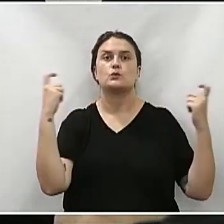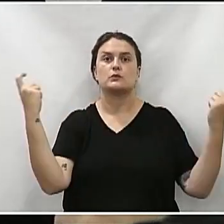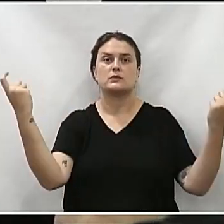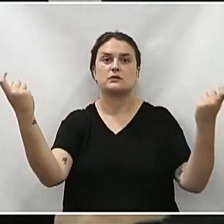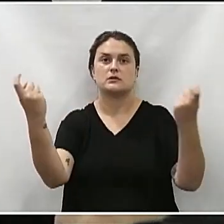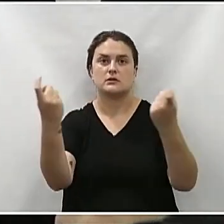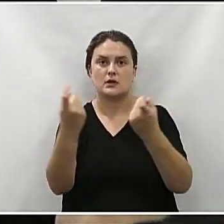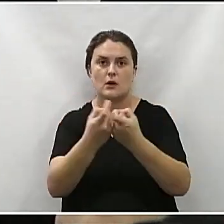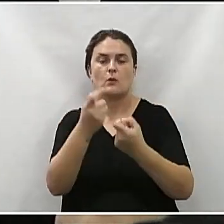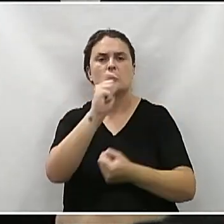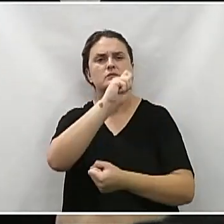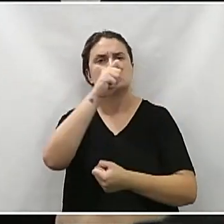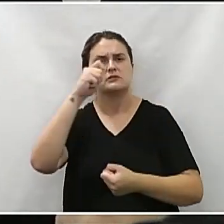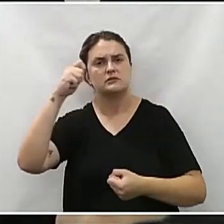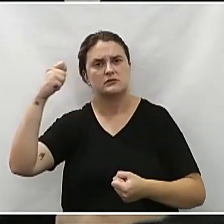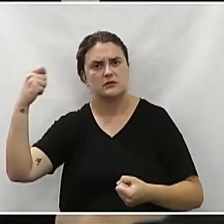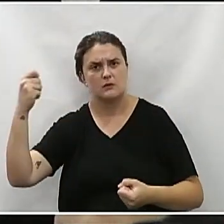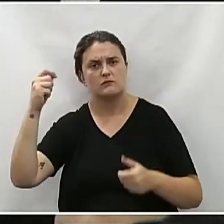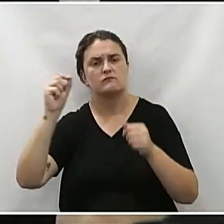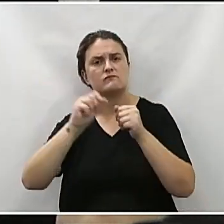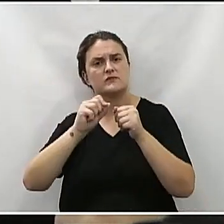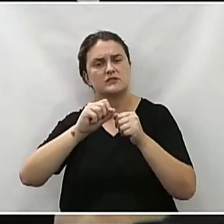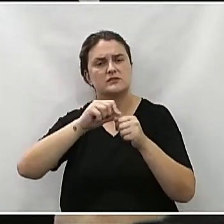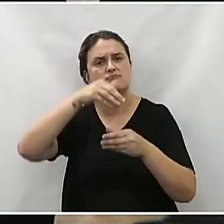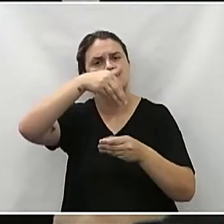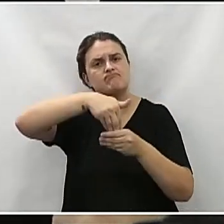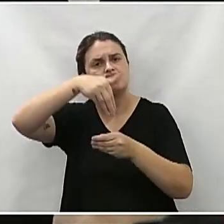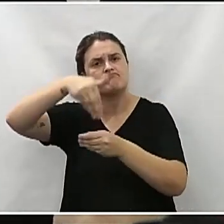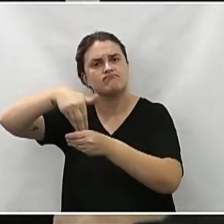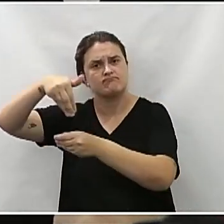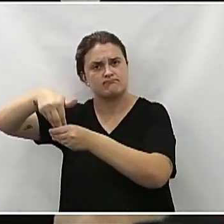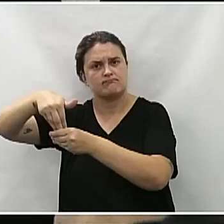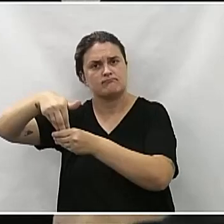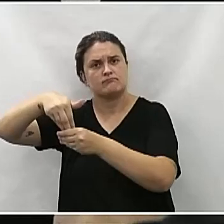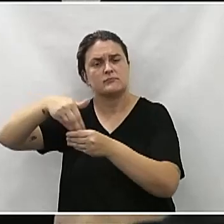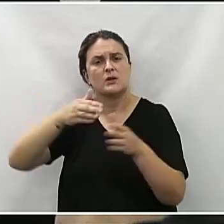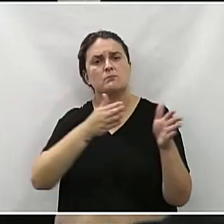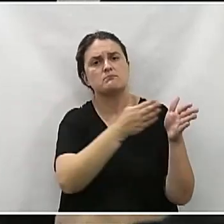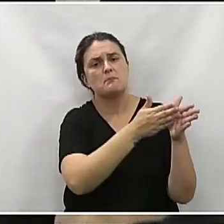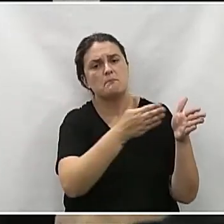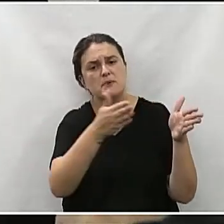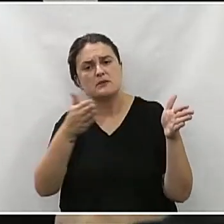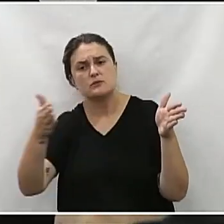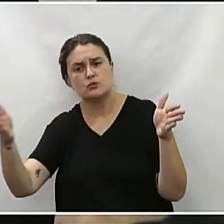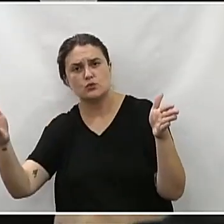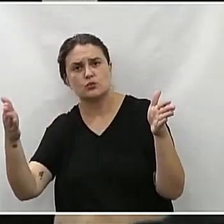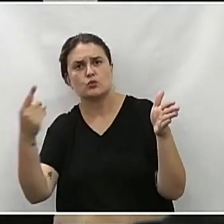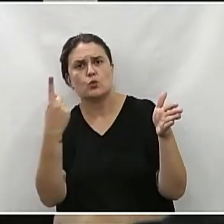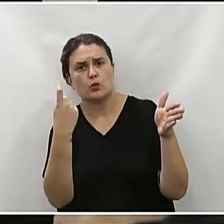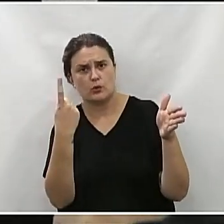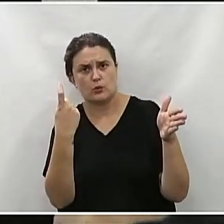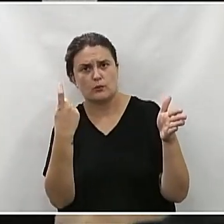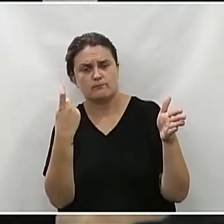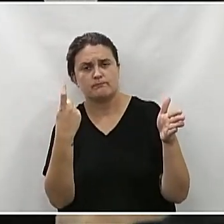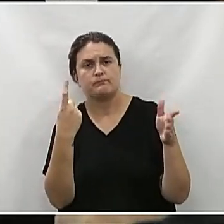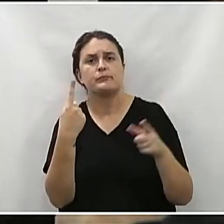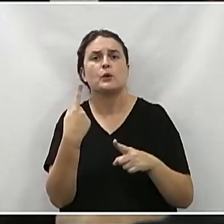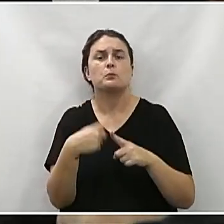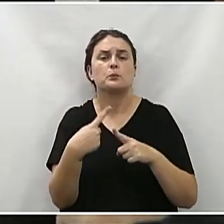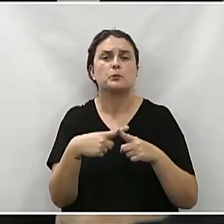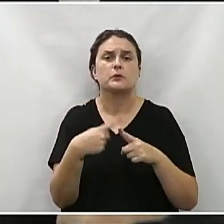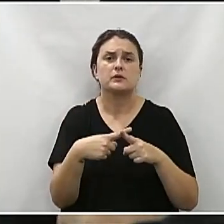essas associações para uma eleição num período único porque